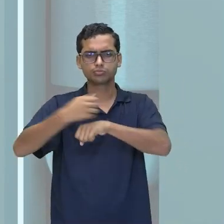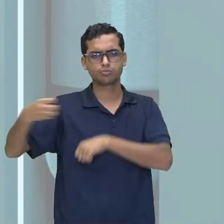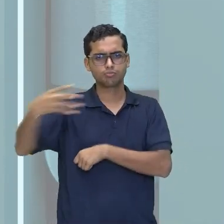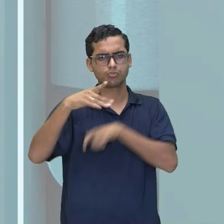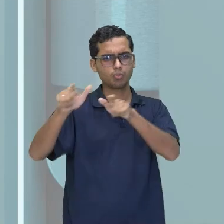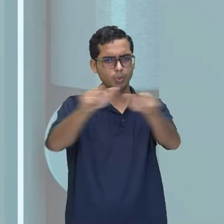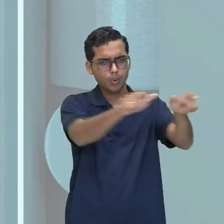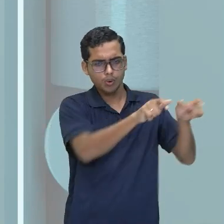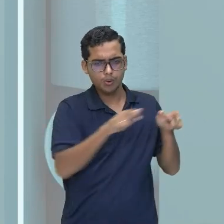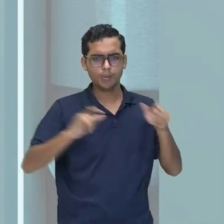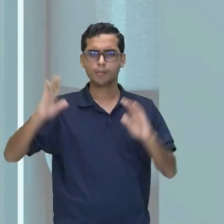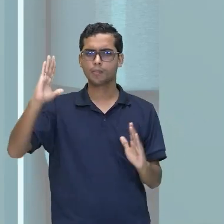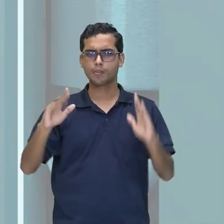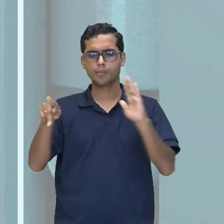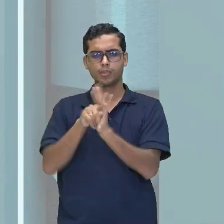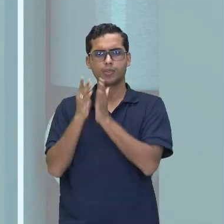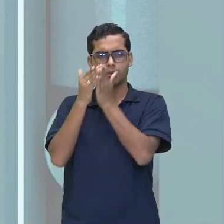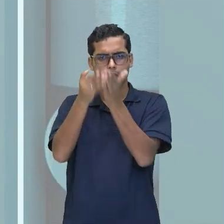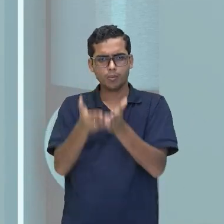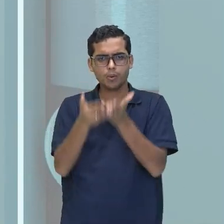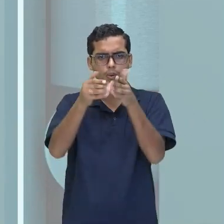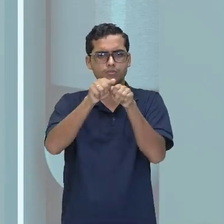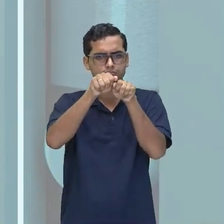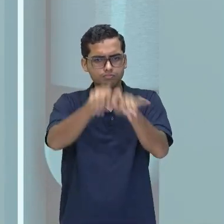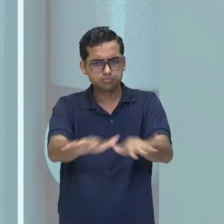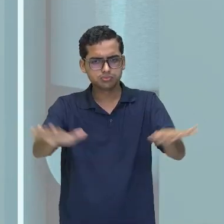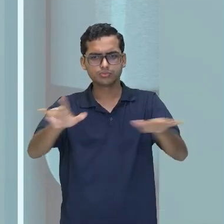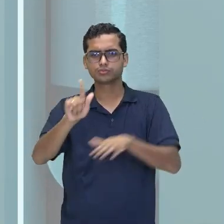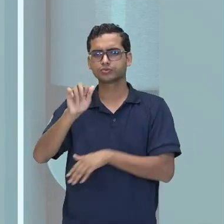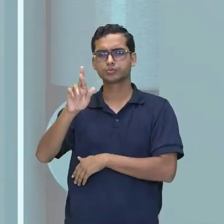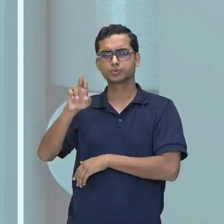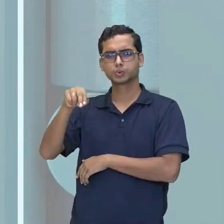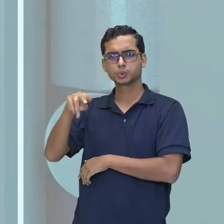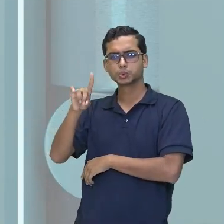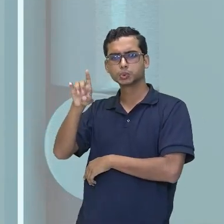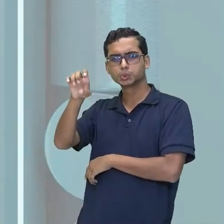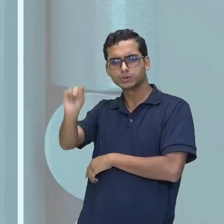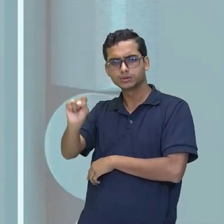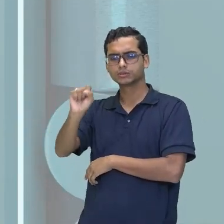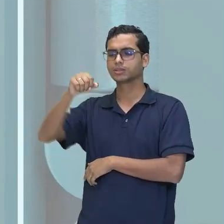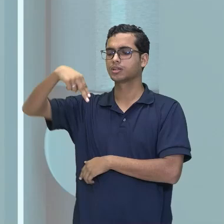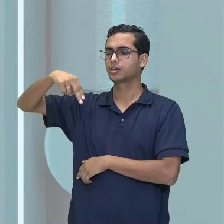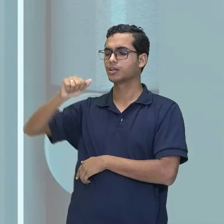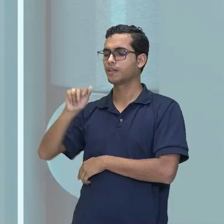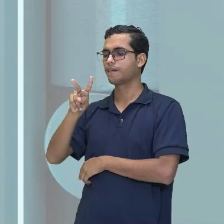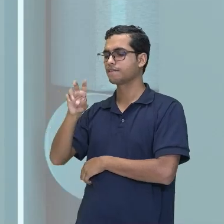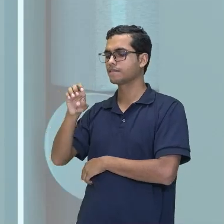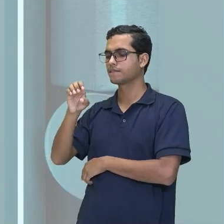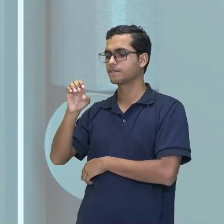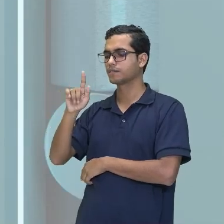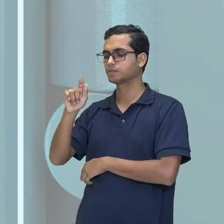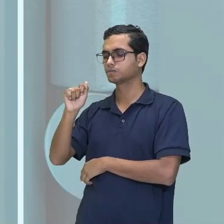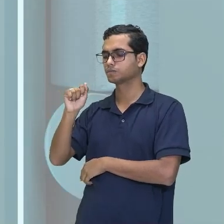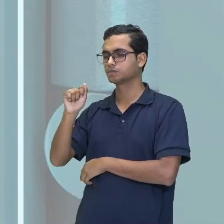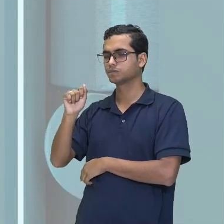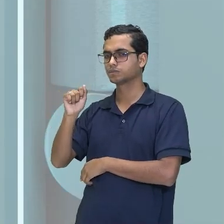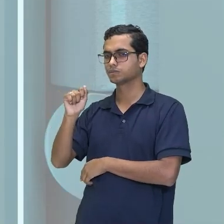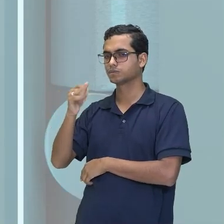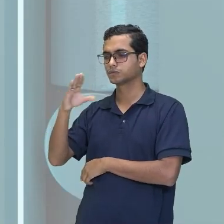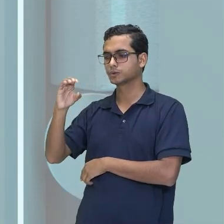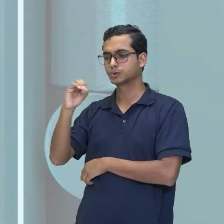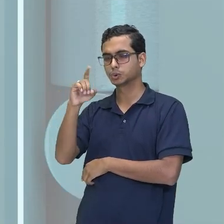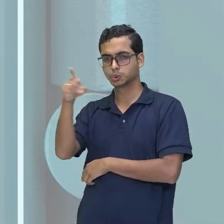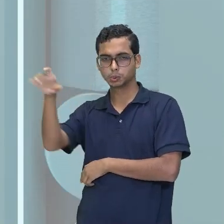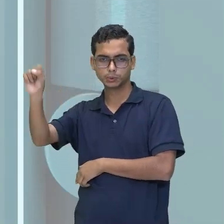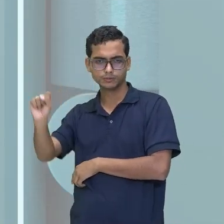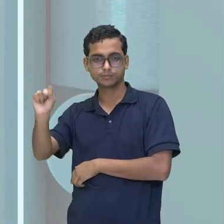É a era das navegações, das grandes navegações. Então, nesse período, Luís Vaz de Camões